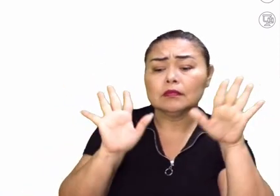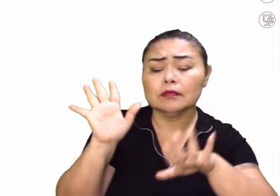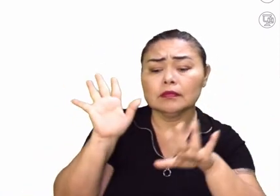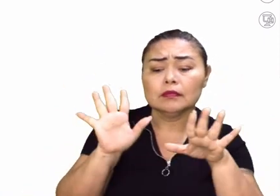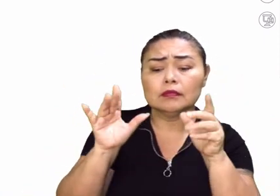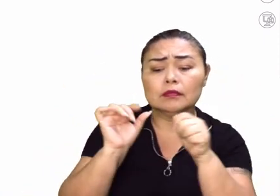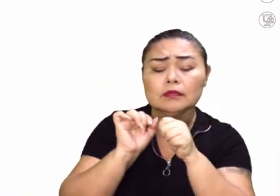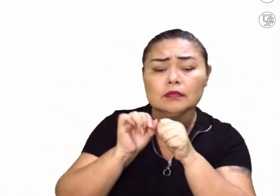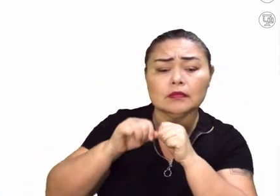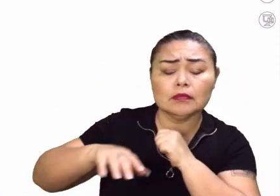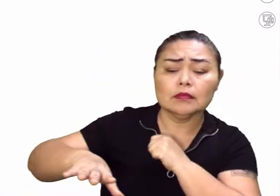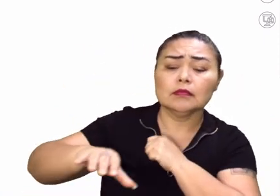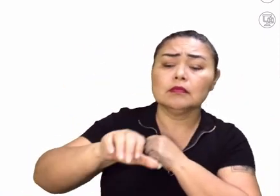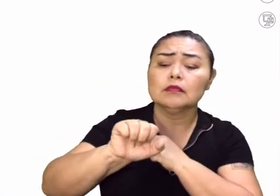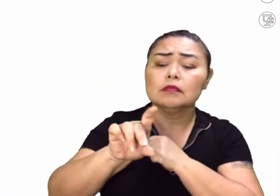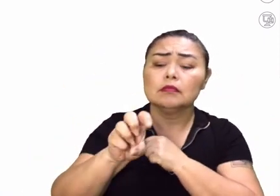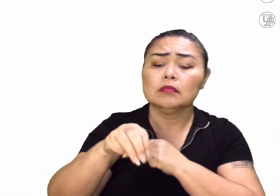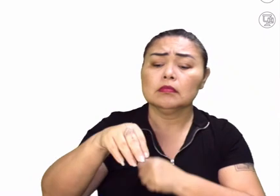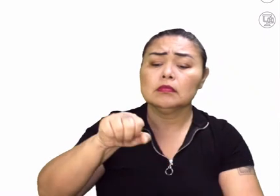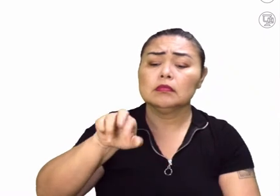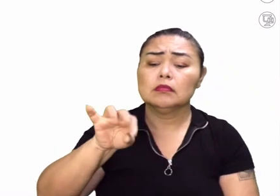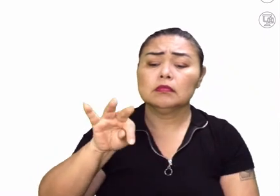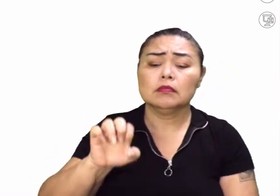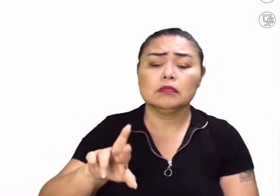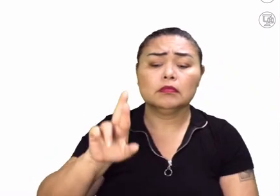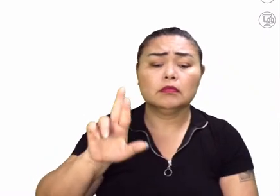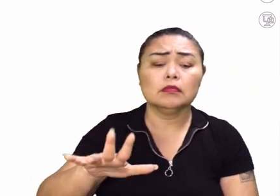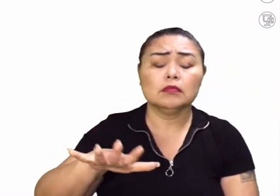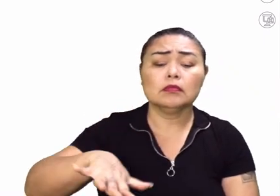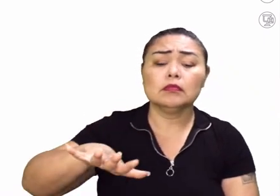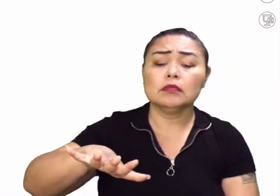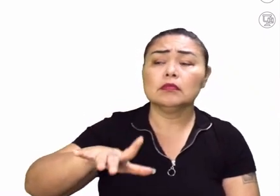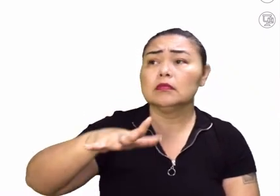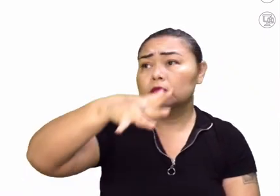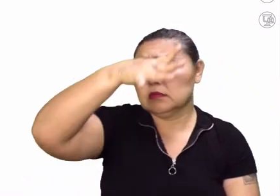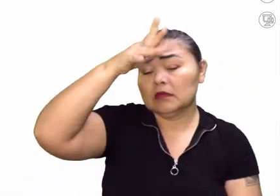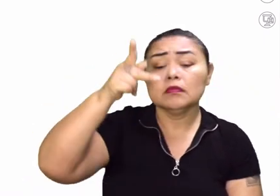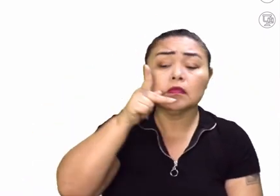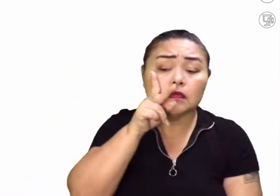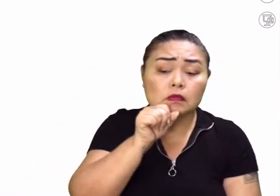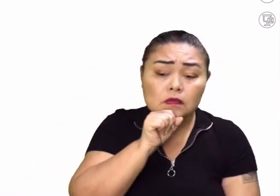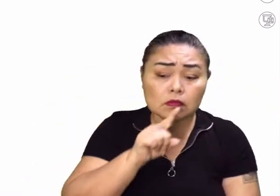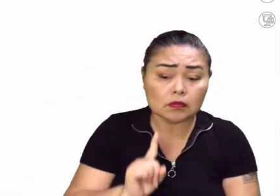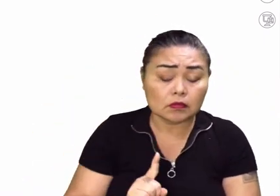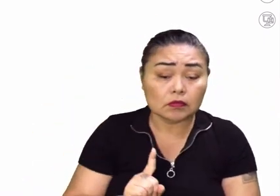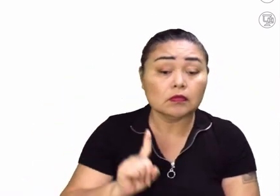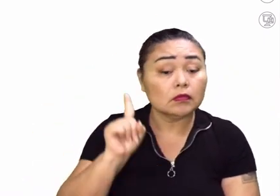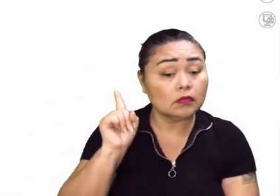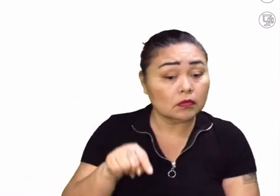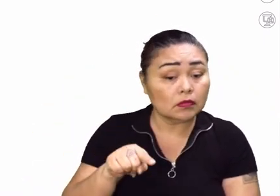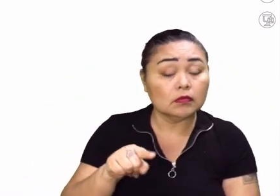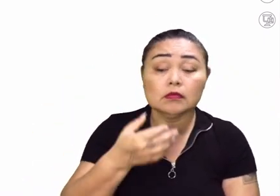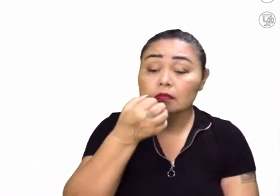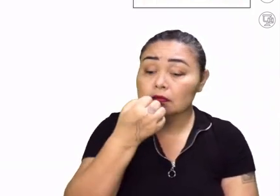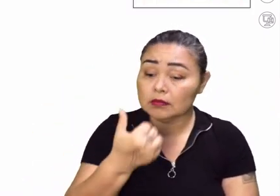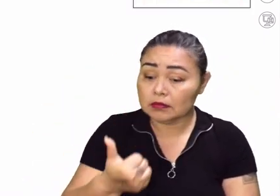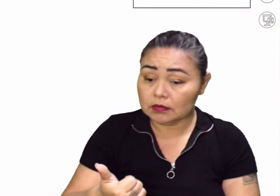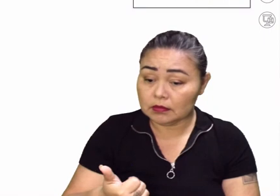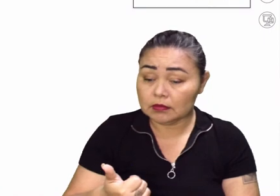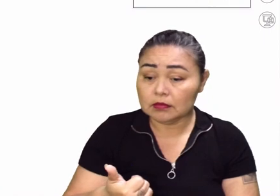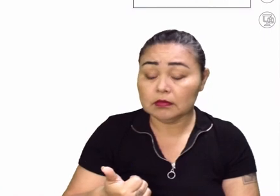bacia sedimentar que está em Rondônia é só que a região de Porto Velho exatamente não é isso muito bem